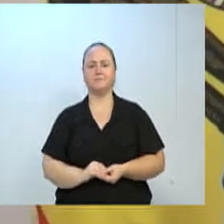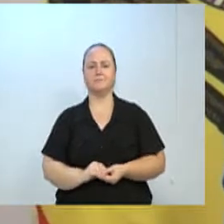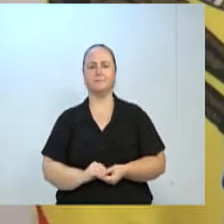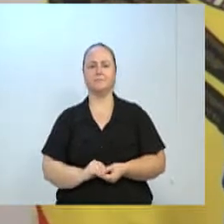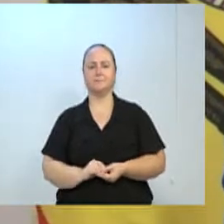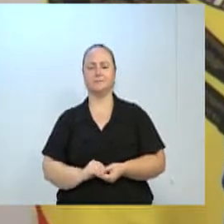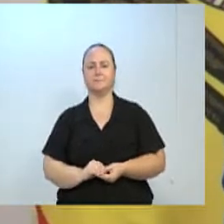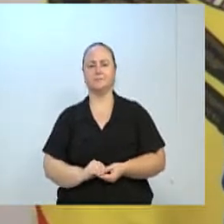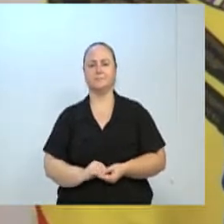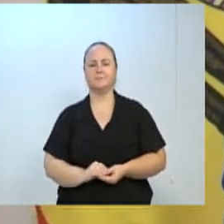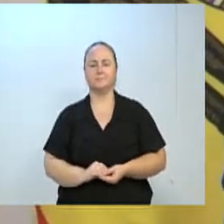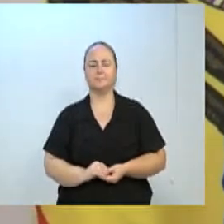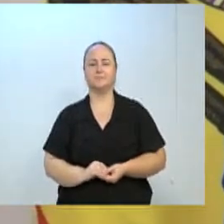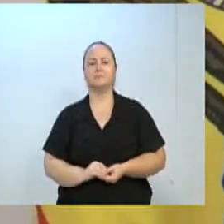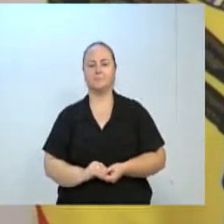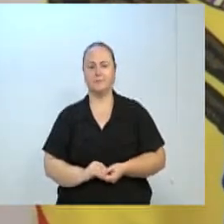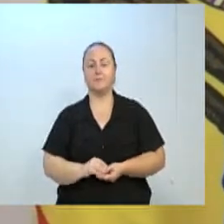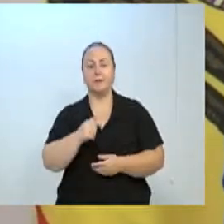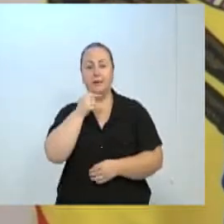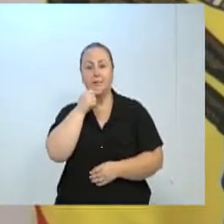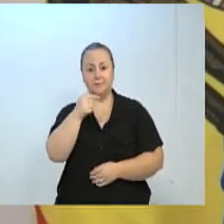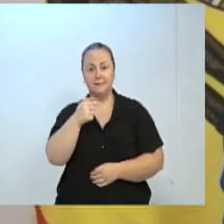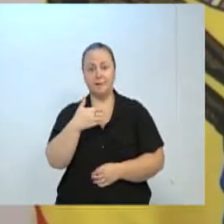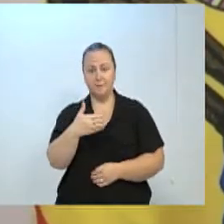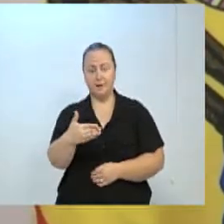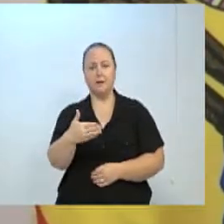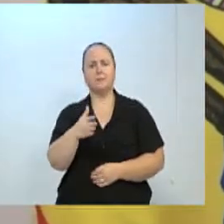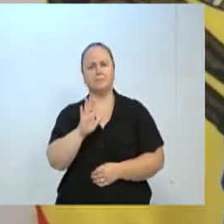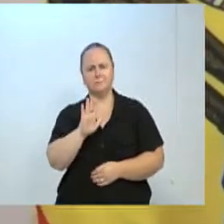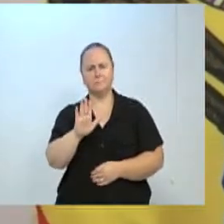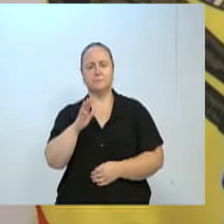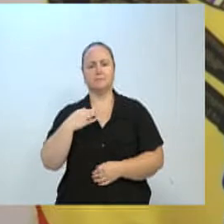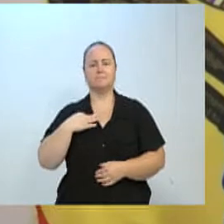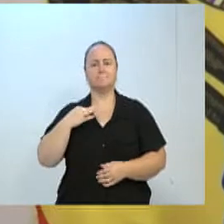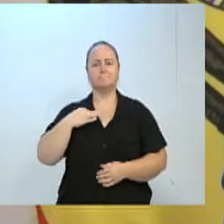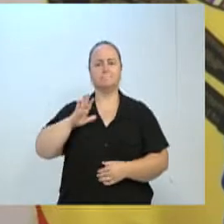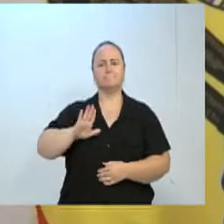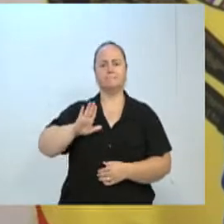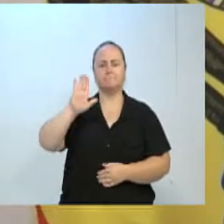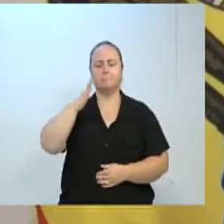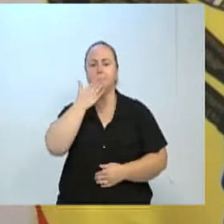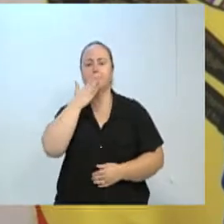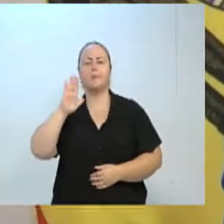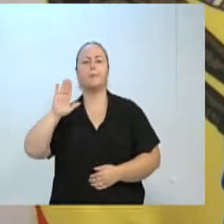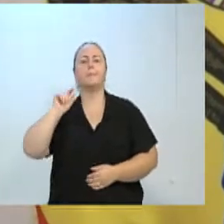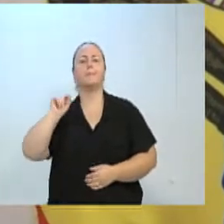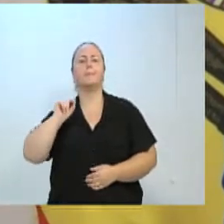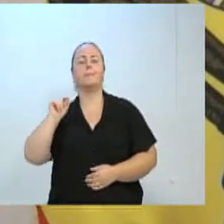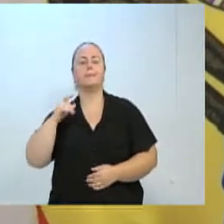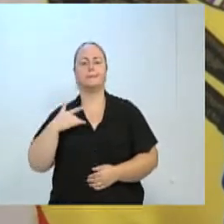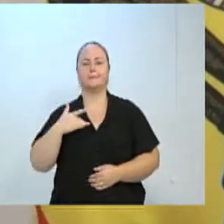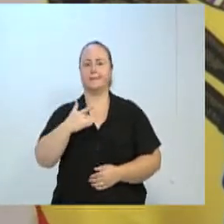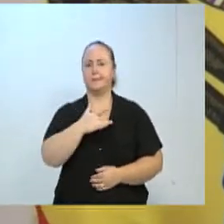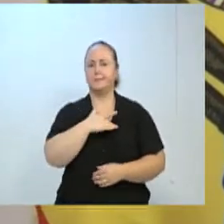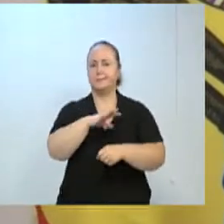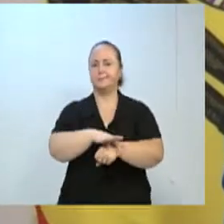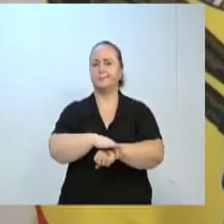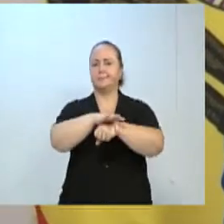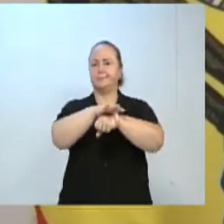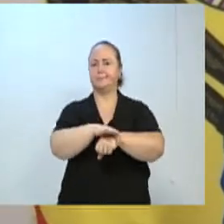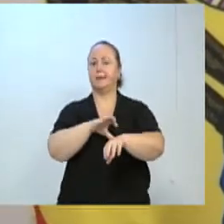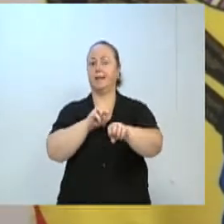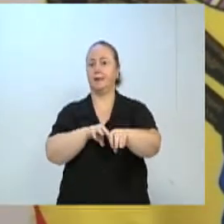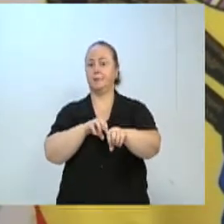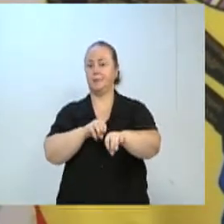a primeira. A gente, como eu sempre falei para vocês, que a gente, quando se elege, promete saúde, segurança e educação, né? Então,